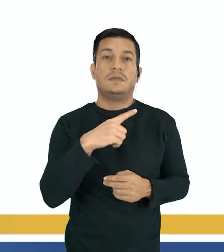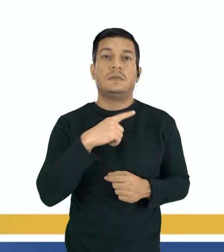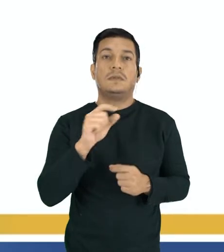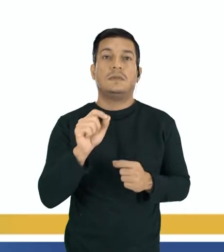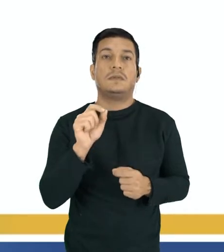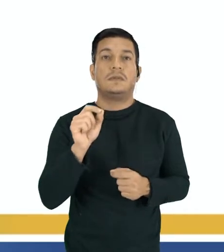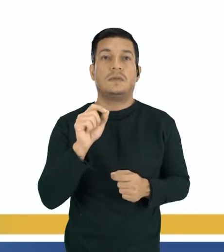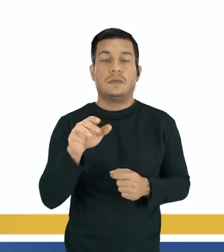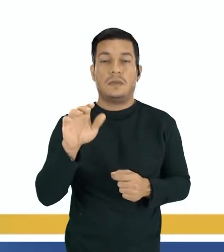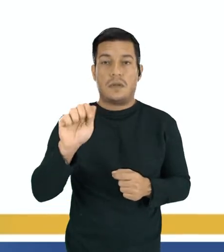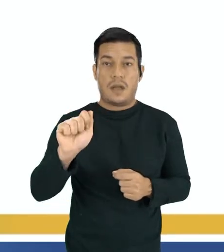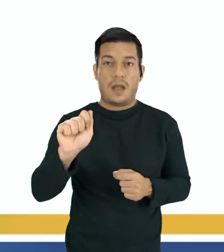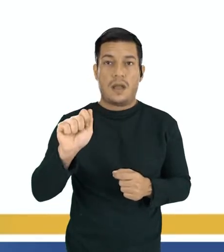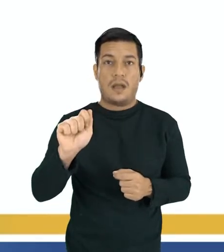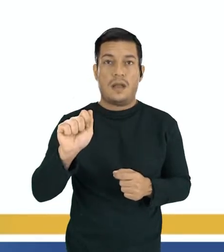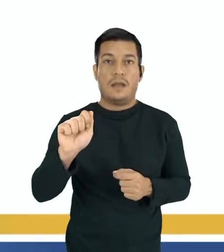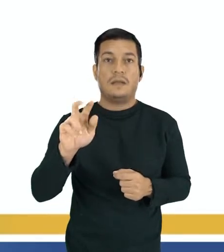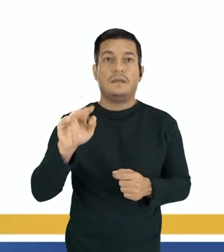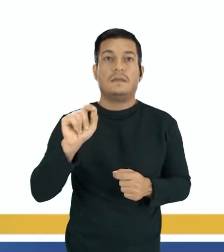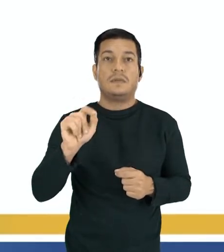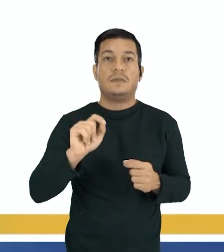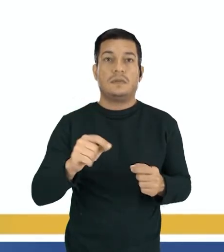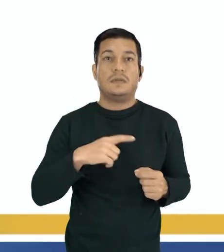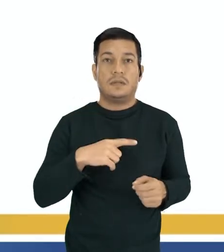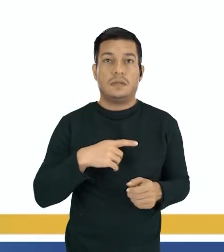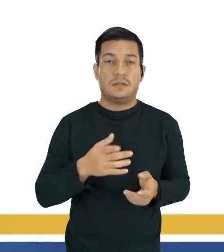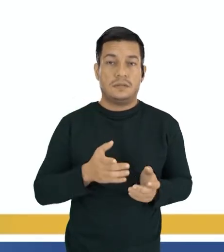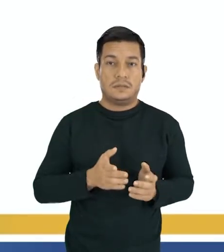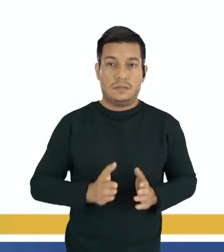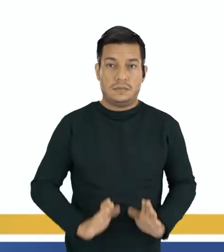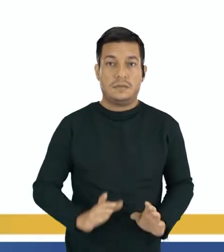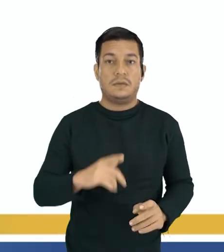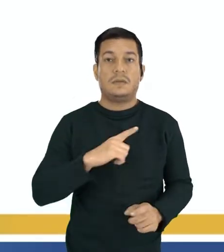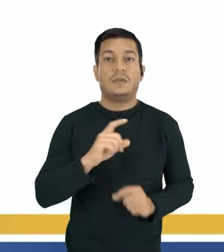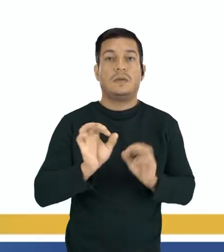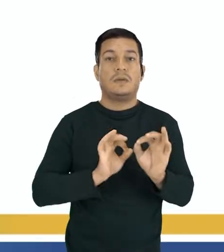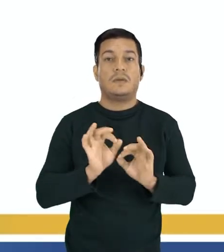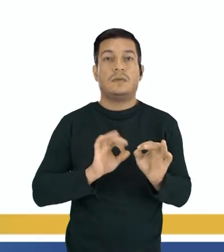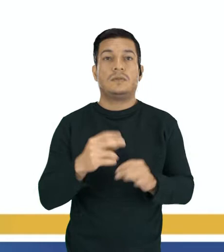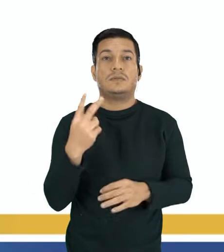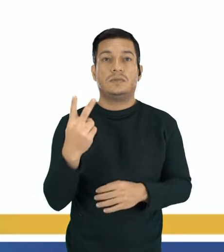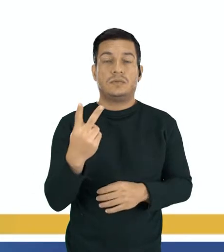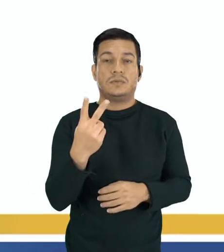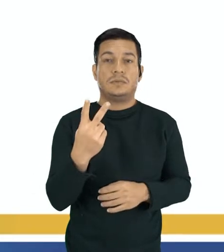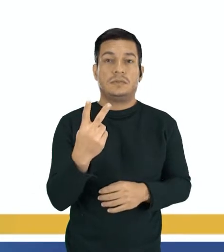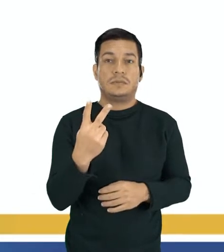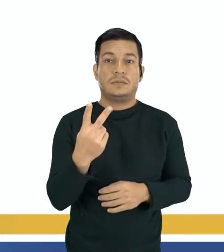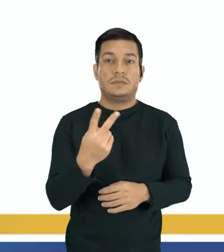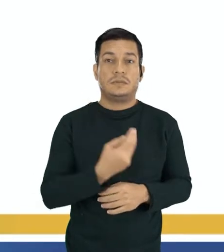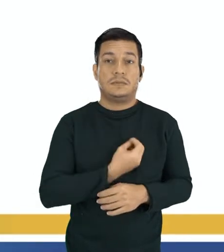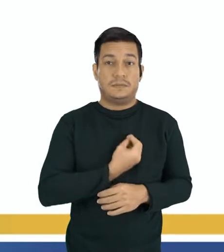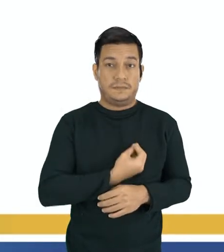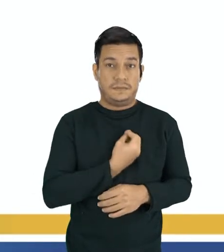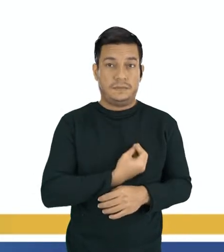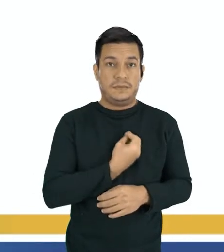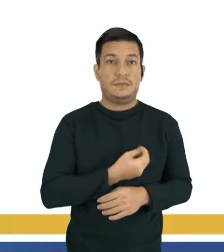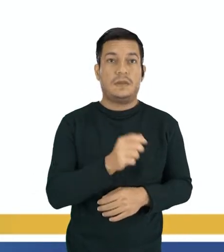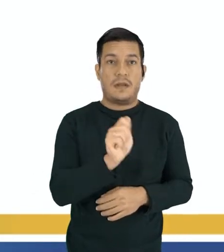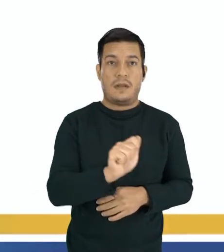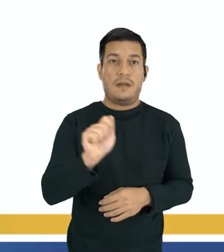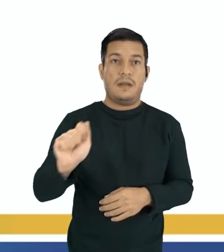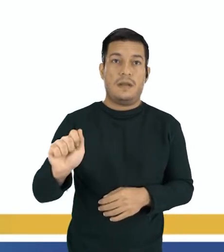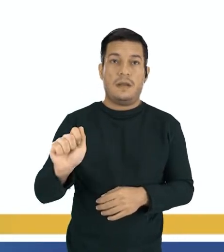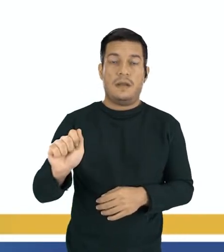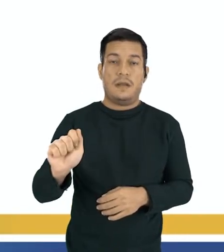um ser vivo A, ele vai se reproduzir e vai ter a formação de dois seres vivos, também A. Esses